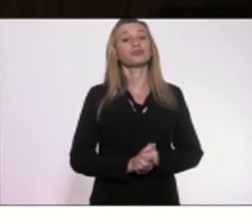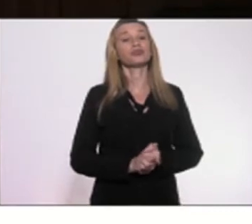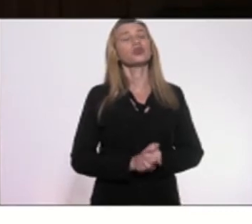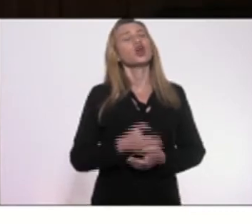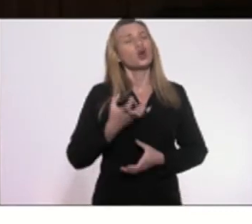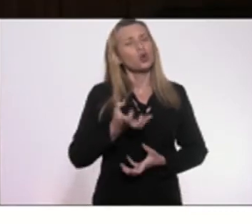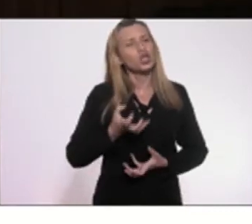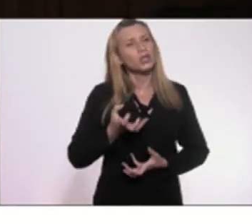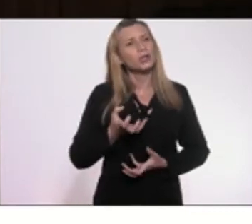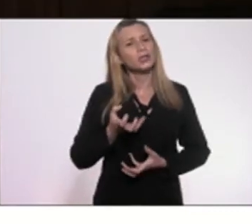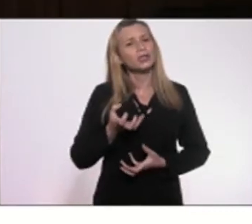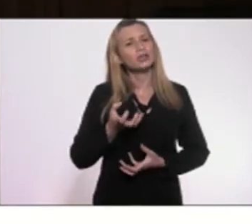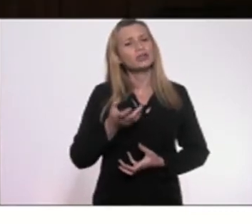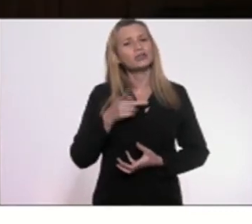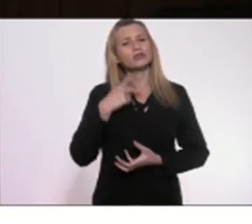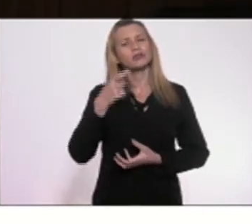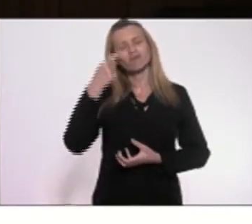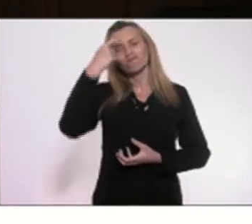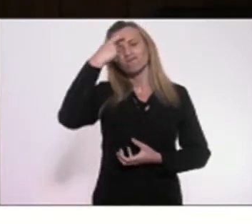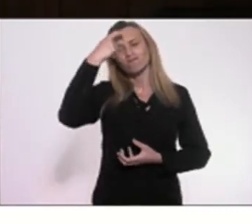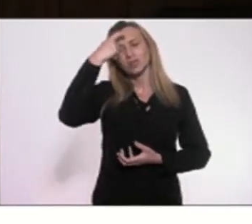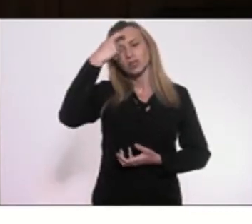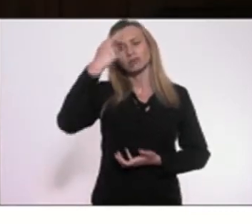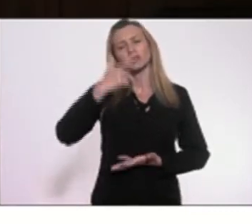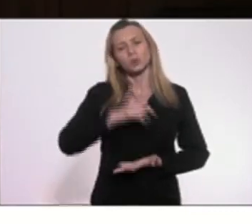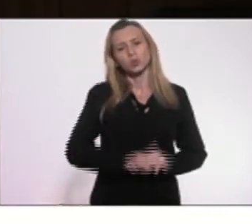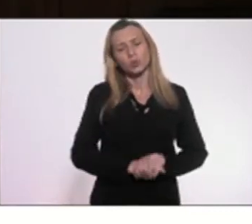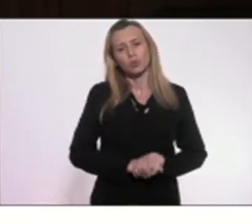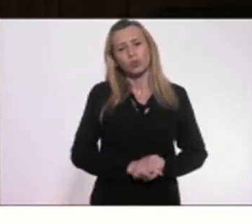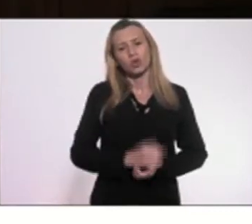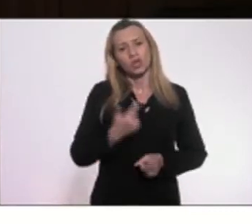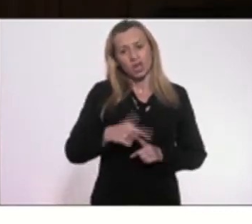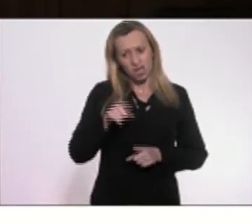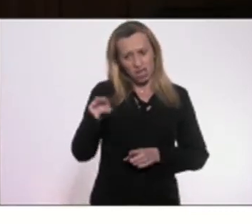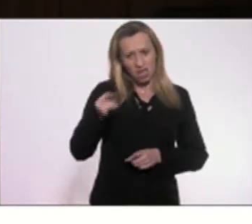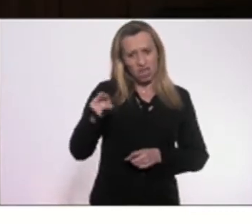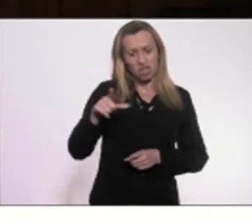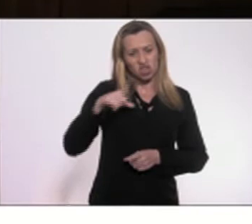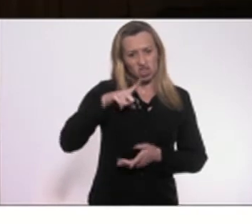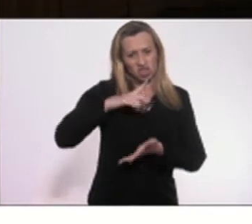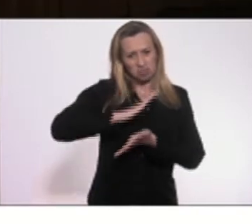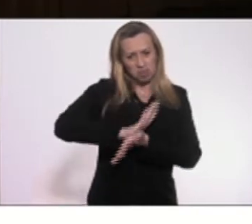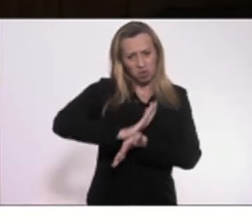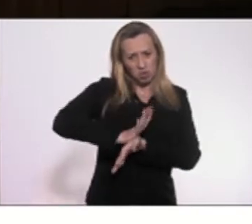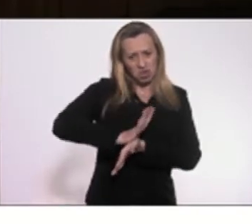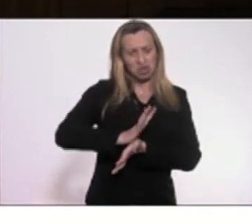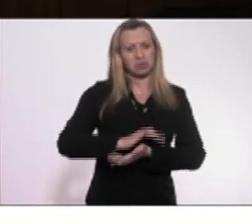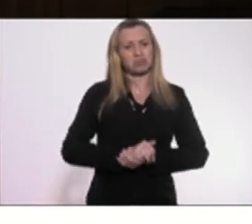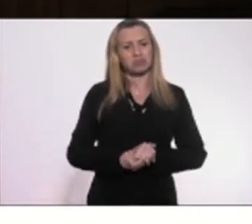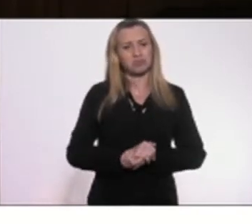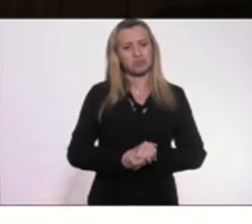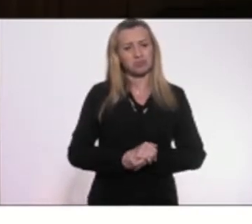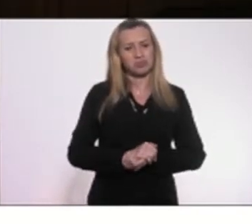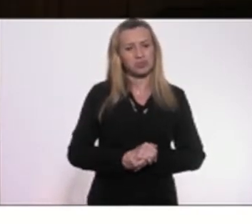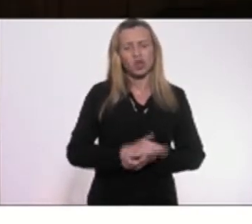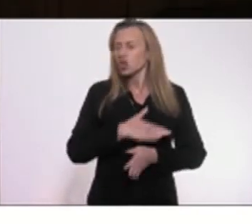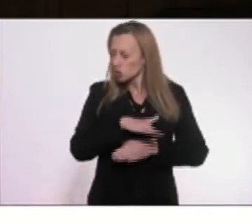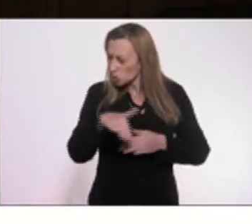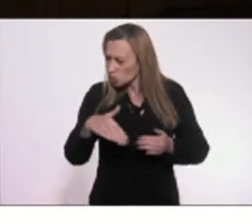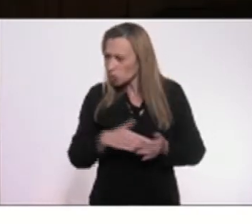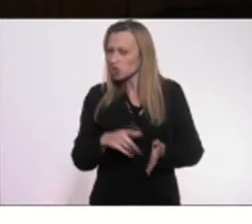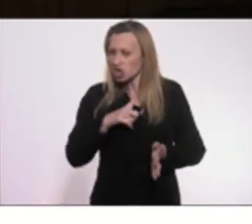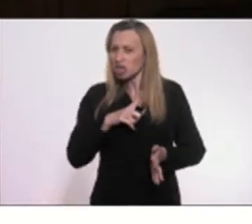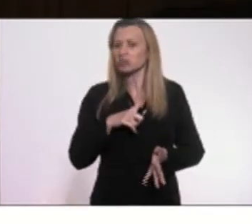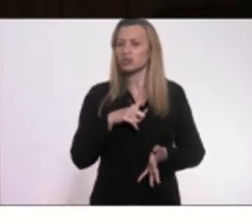Eu queria deixar essa reflexão, que aqueles que têm preconceito, e todos nós